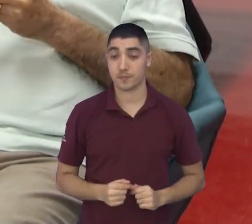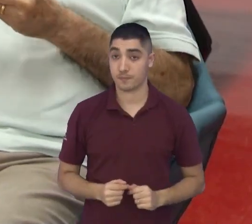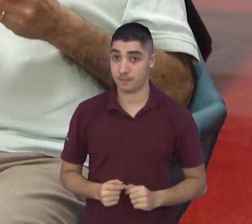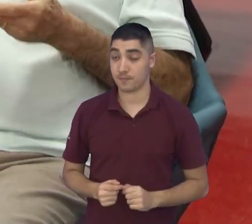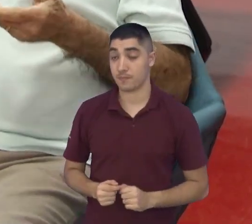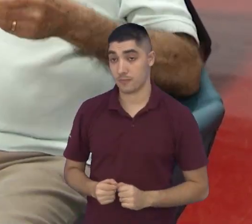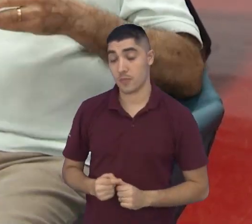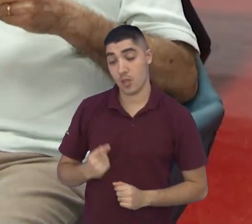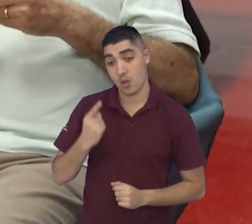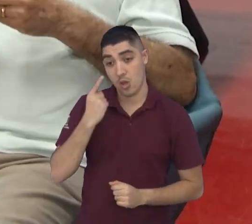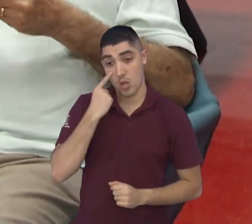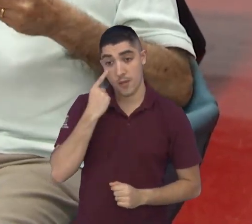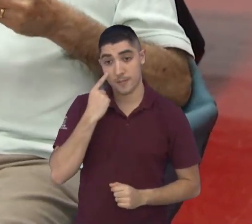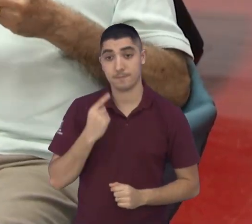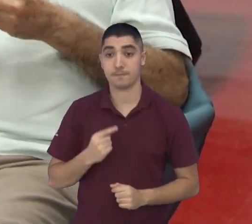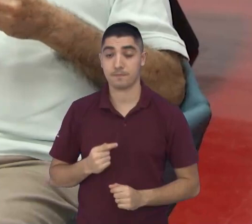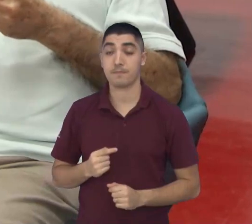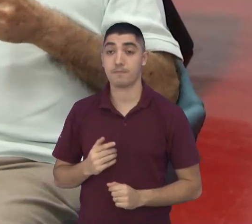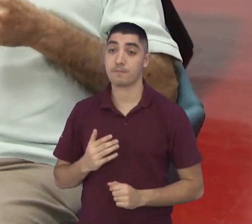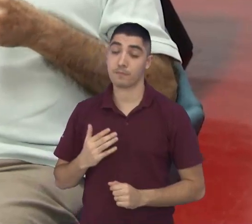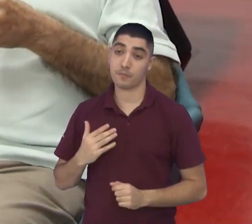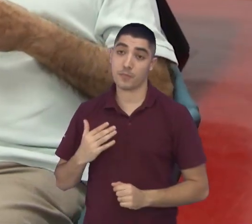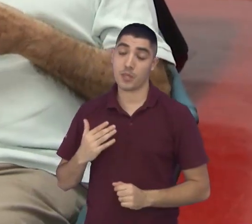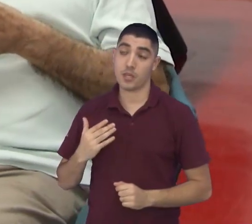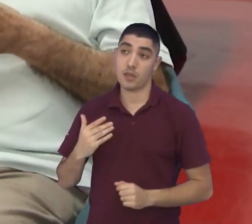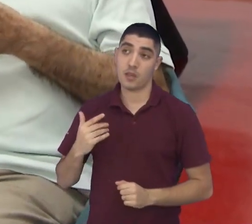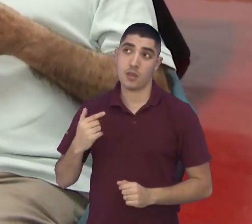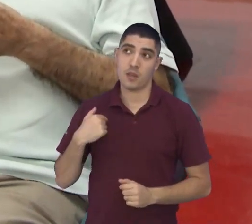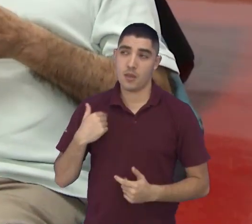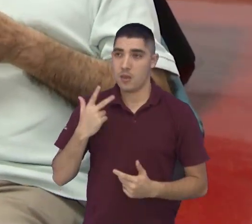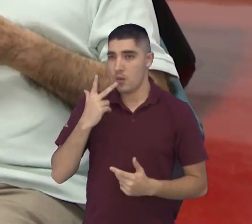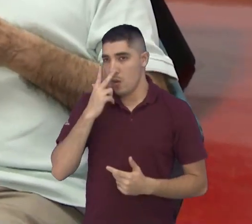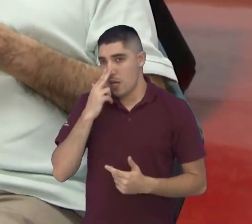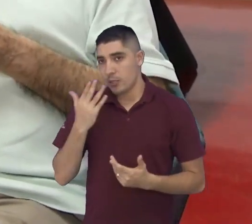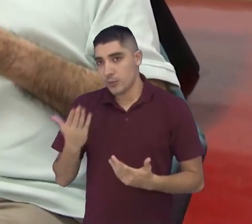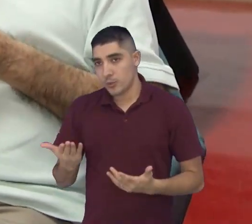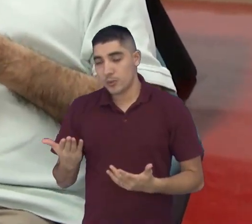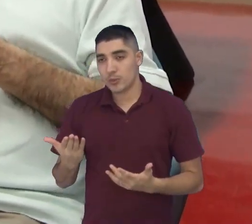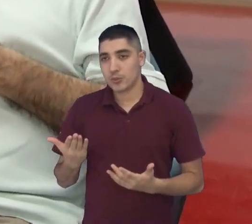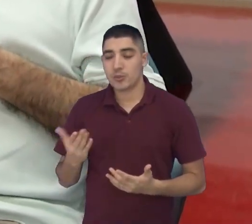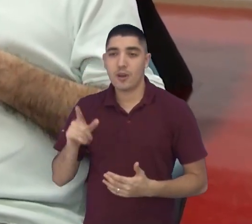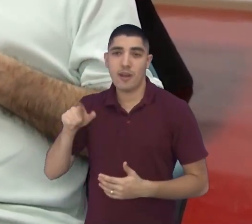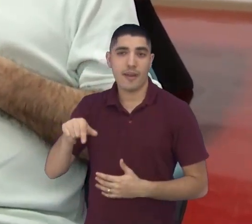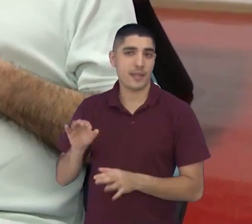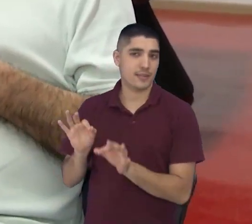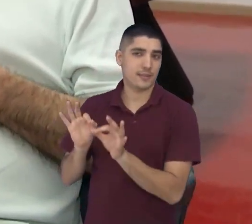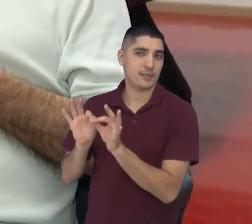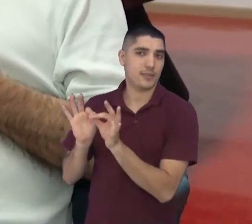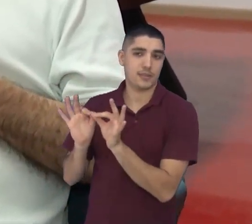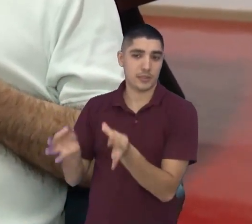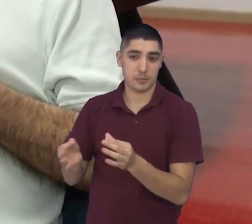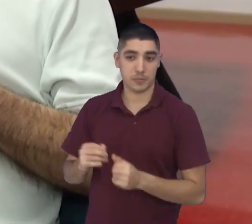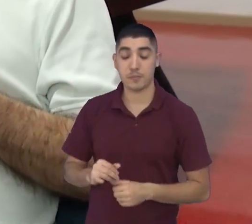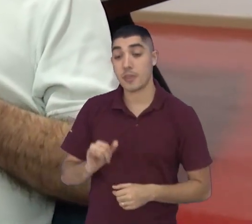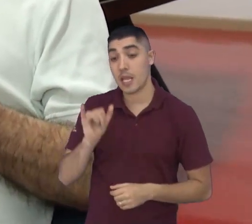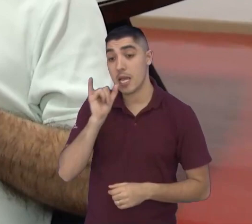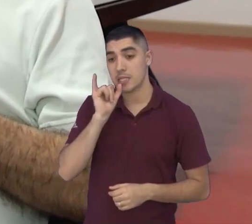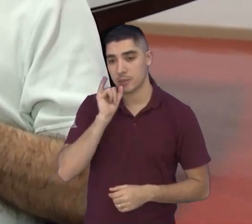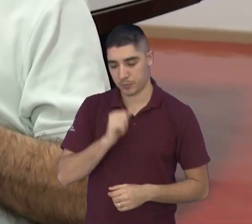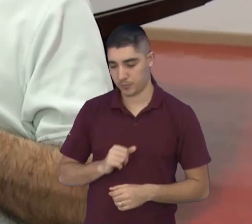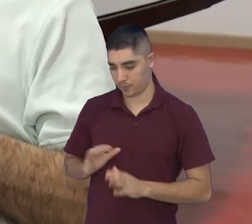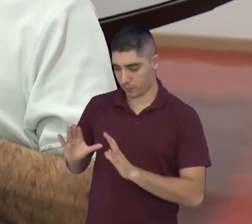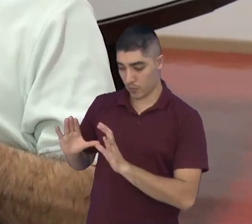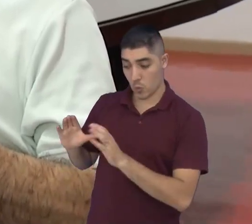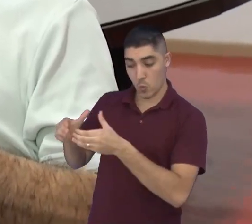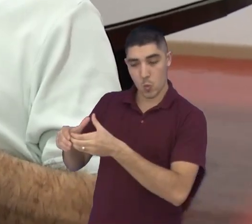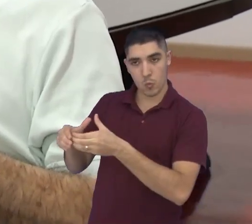eu acredito que talvez a forma mais simples possível, não? Se um grupo imaginar que